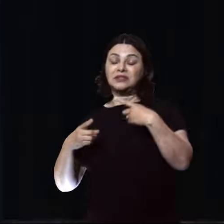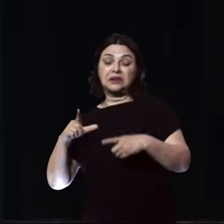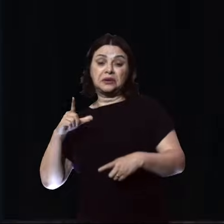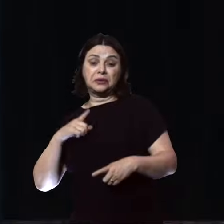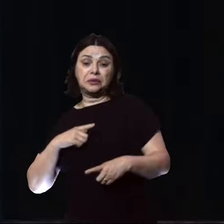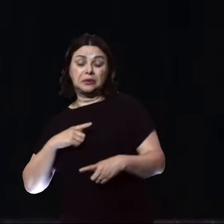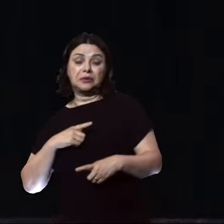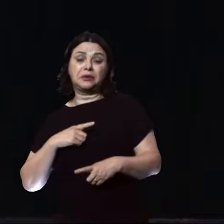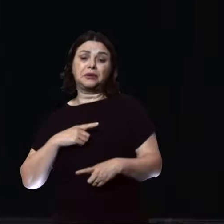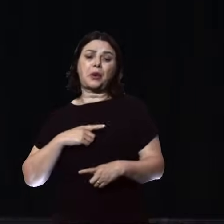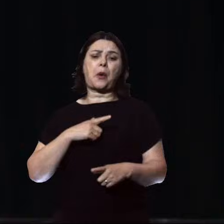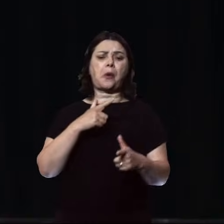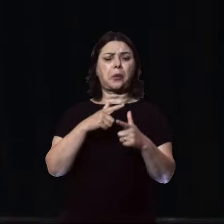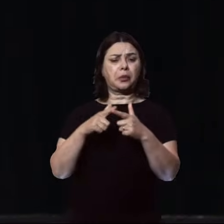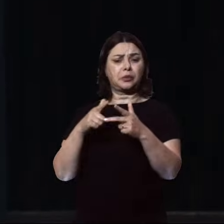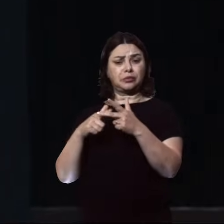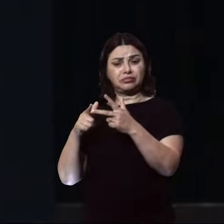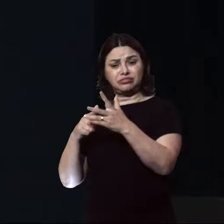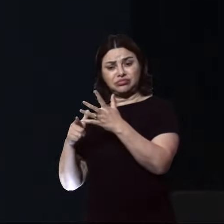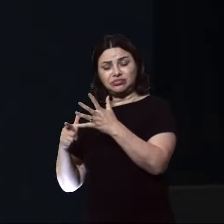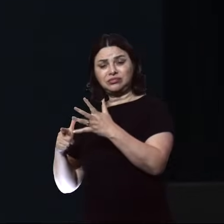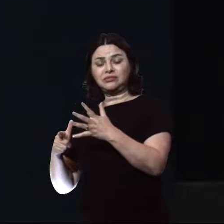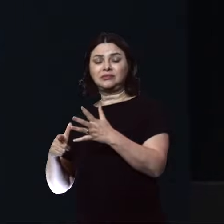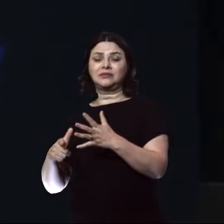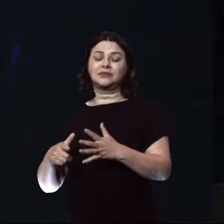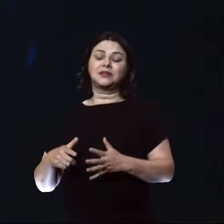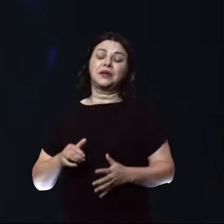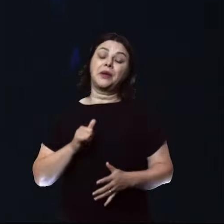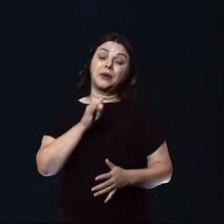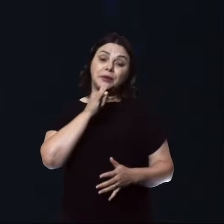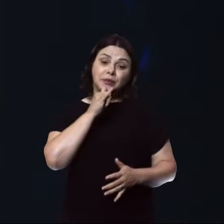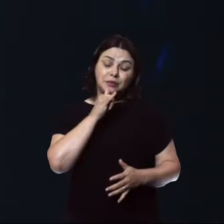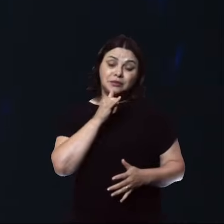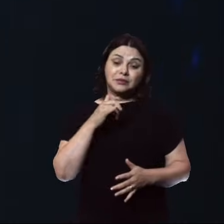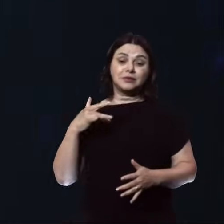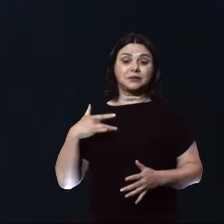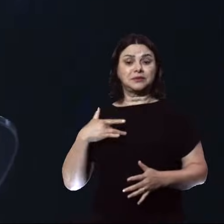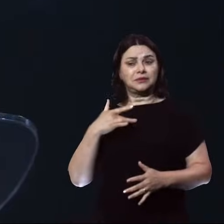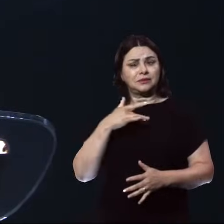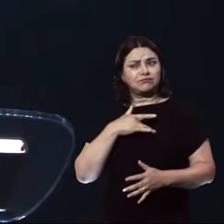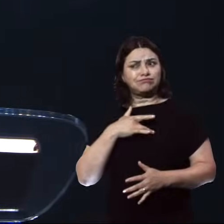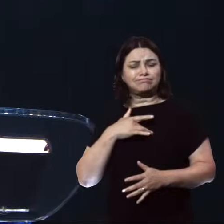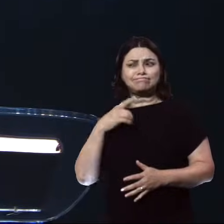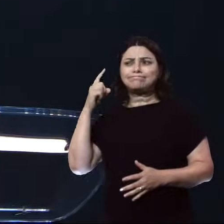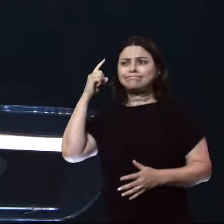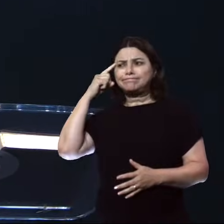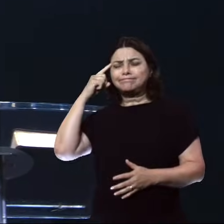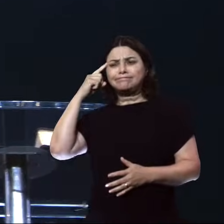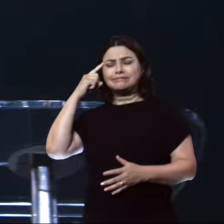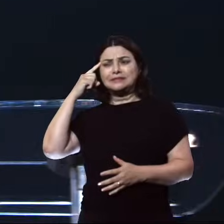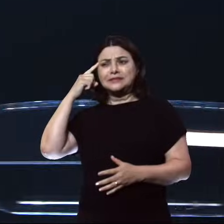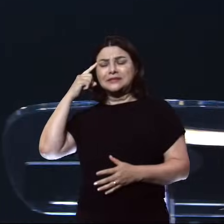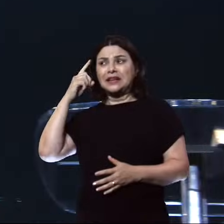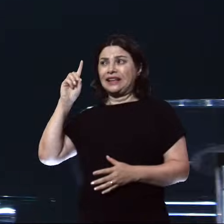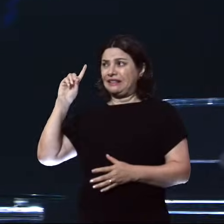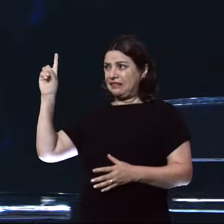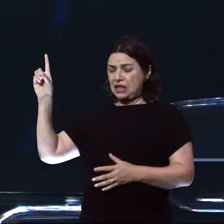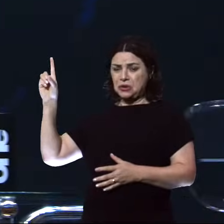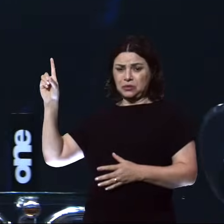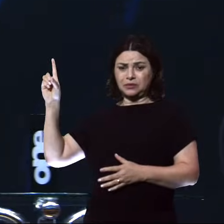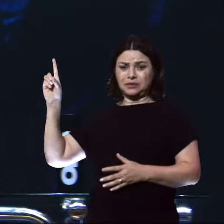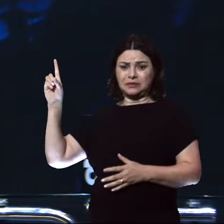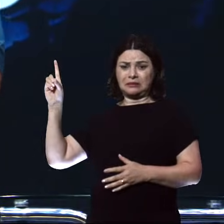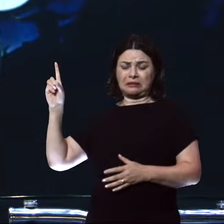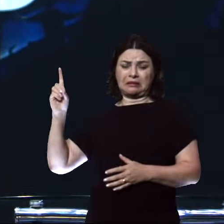eu estou passando não mudou, nada mudou, será que Deus existe mesmo? E a Eve disse: